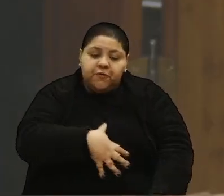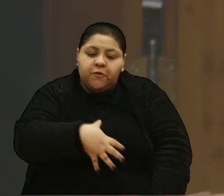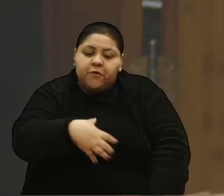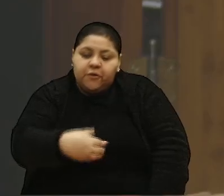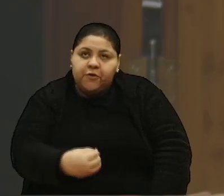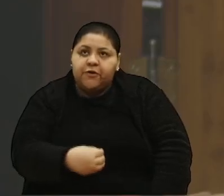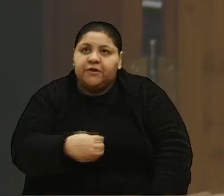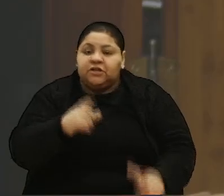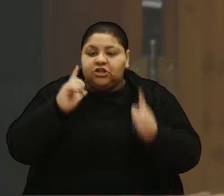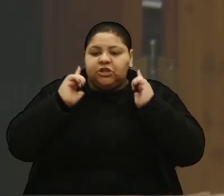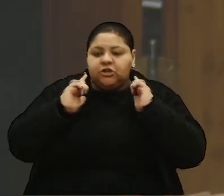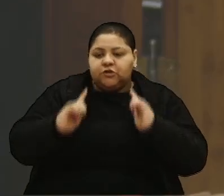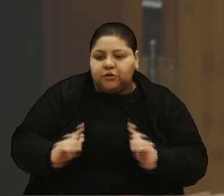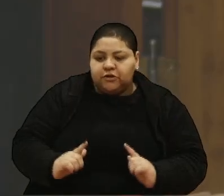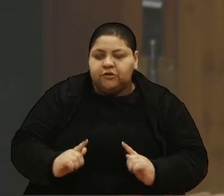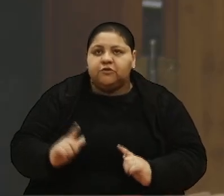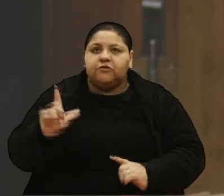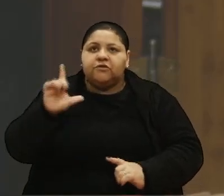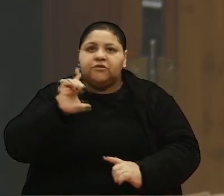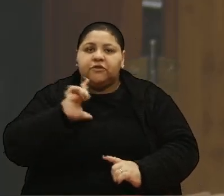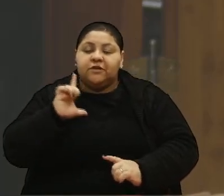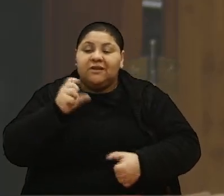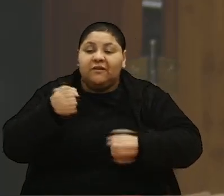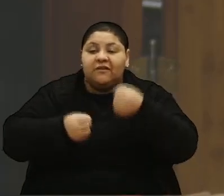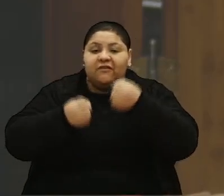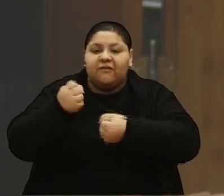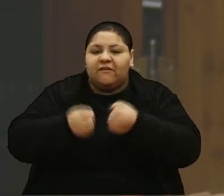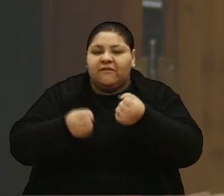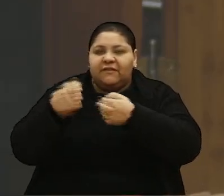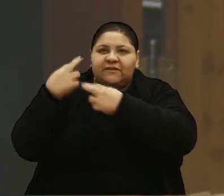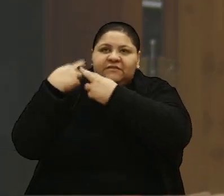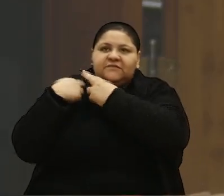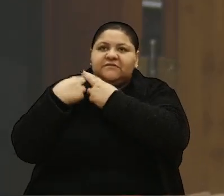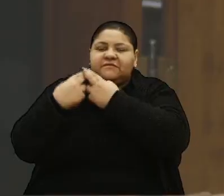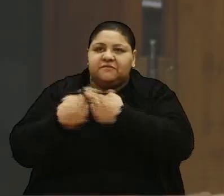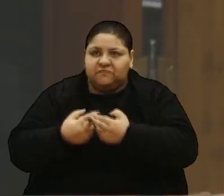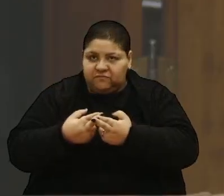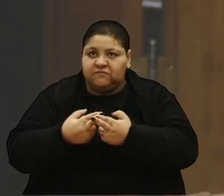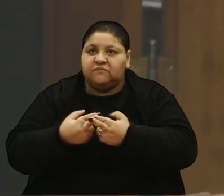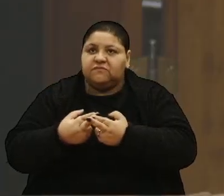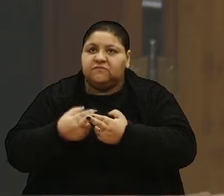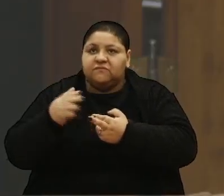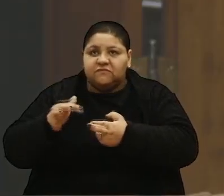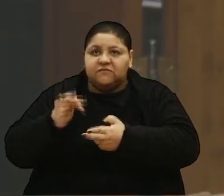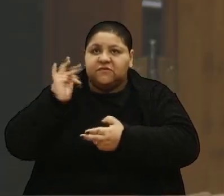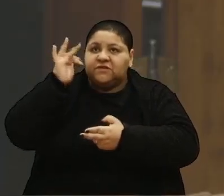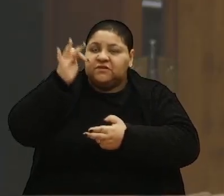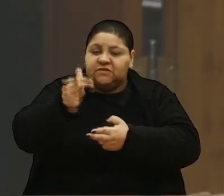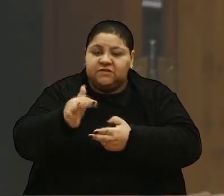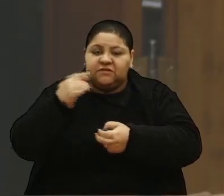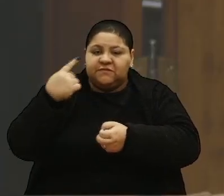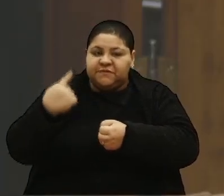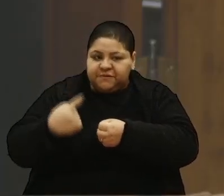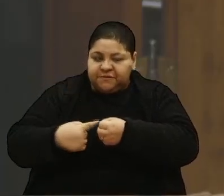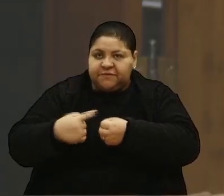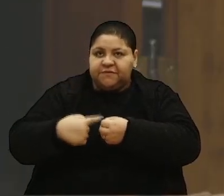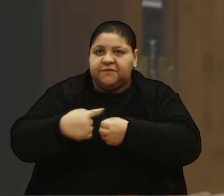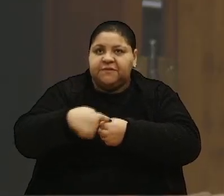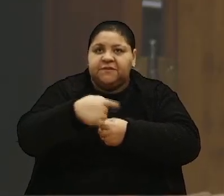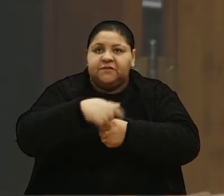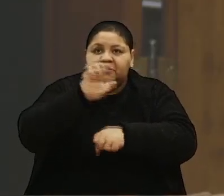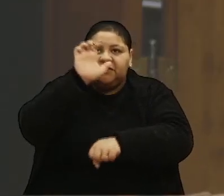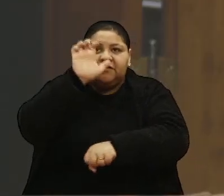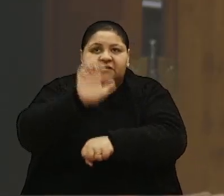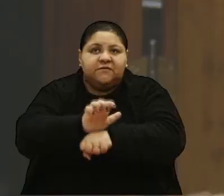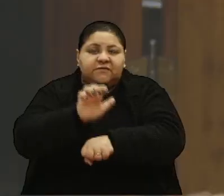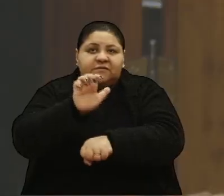e de gestora que carregamos no trânsito a responsabilidade de um futuro de uma cidade, de um